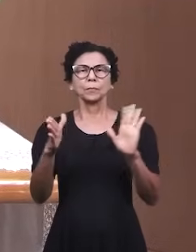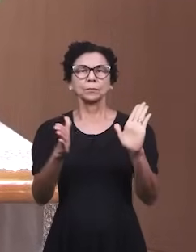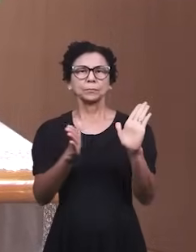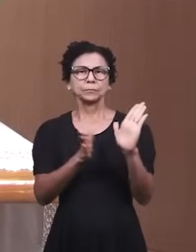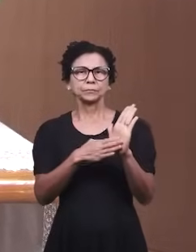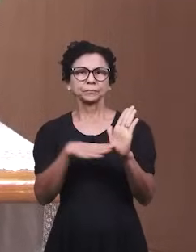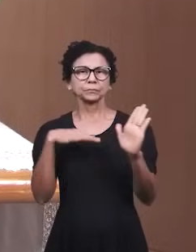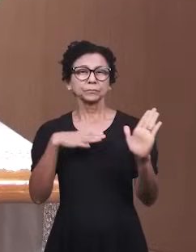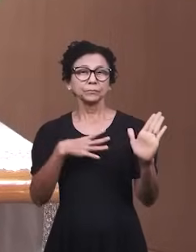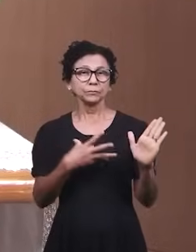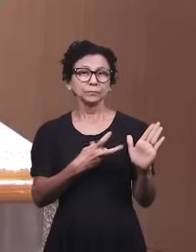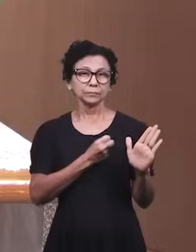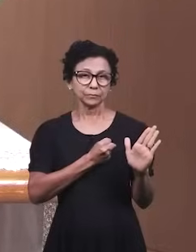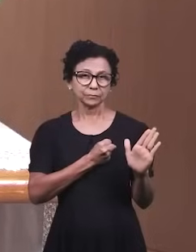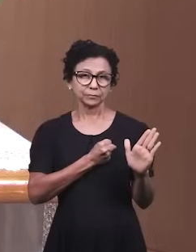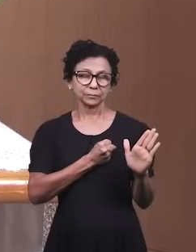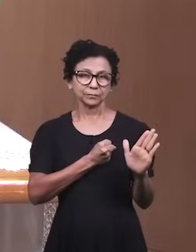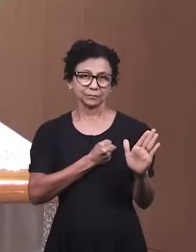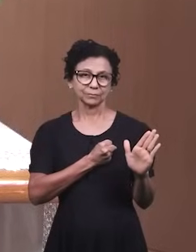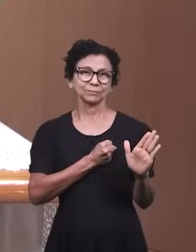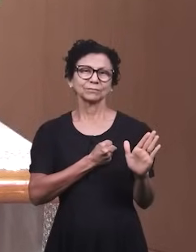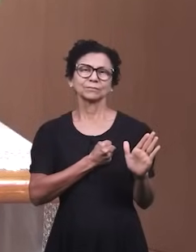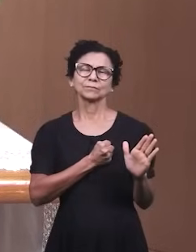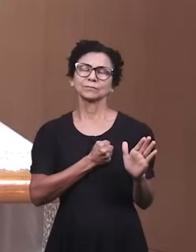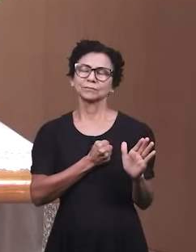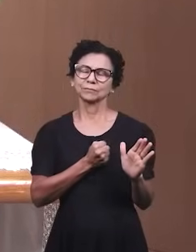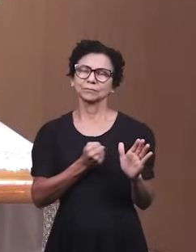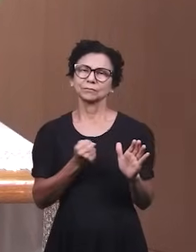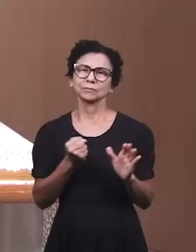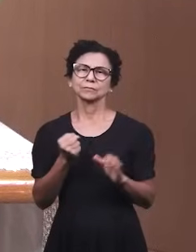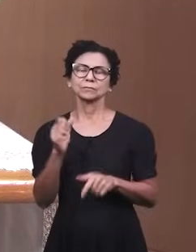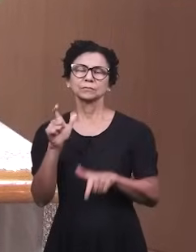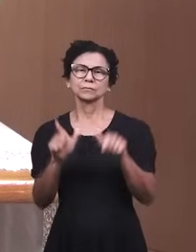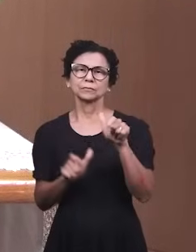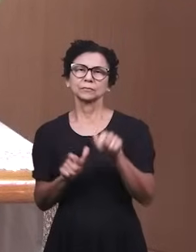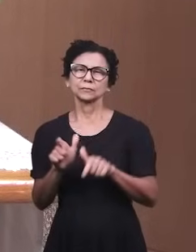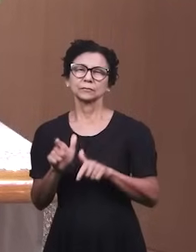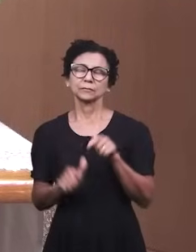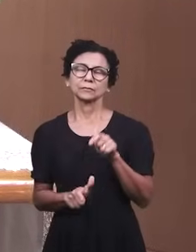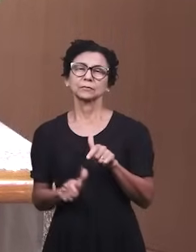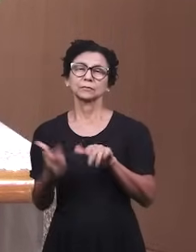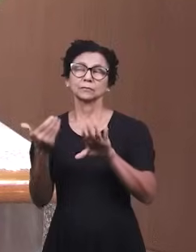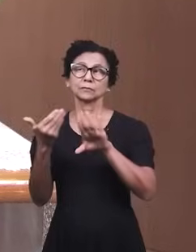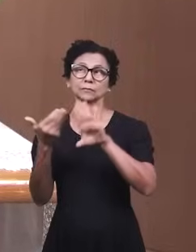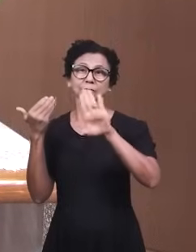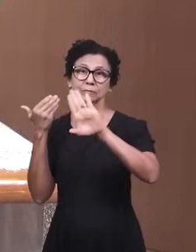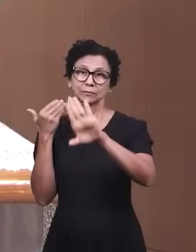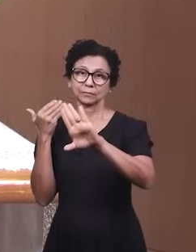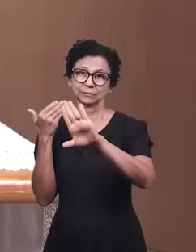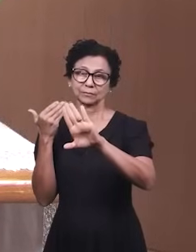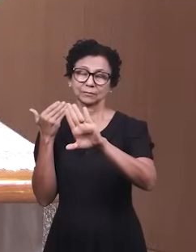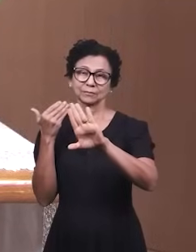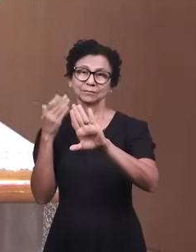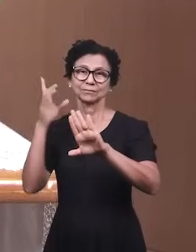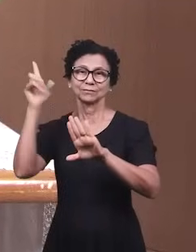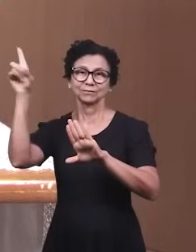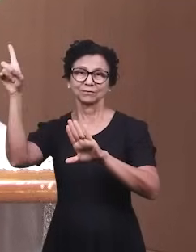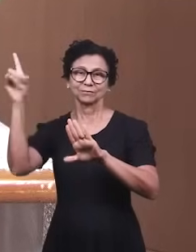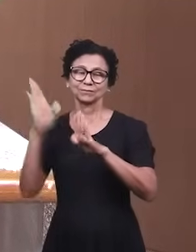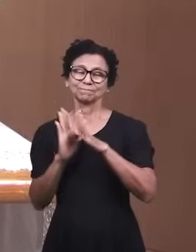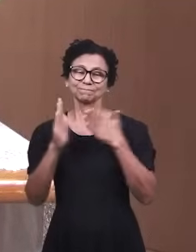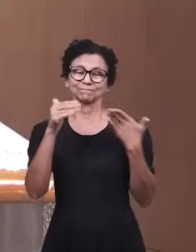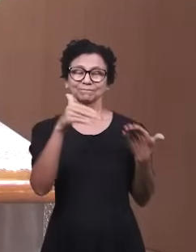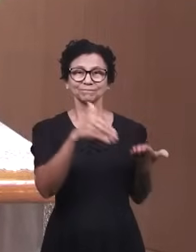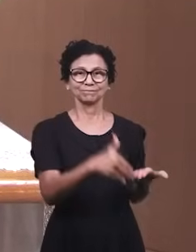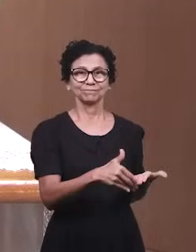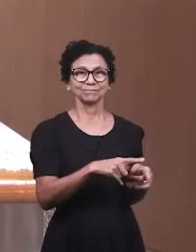alcançar a muitas vidas, vidas distantes, que estavam longe da presença de Deus, mas que